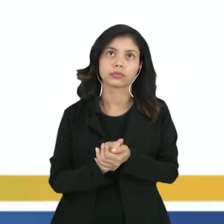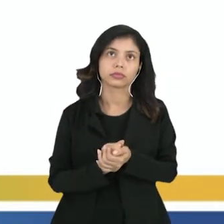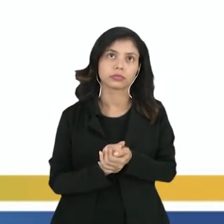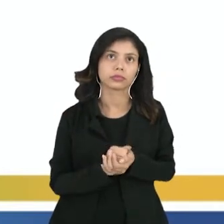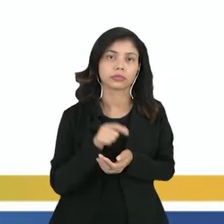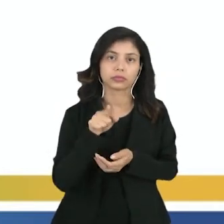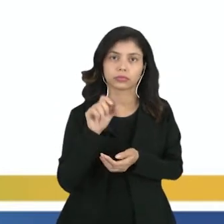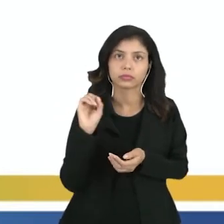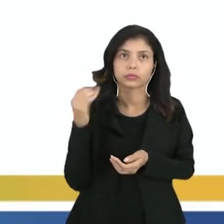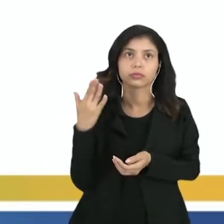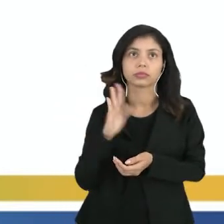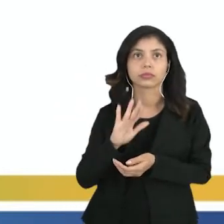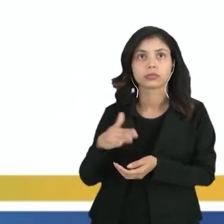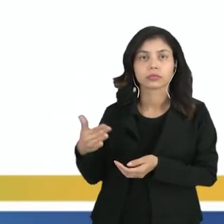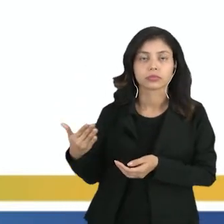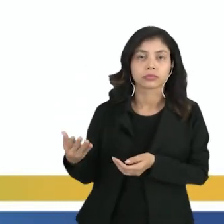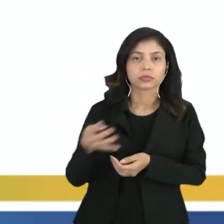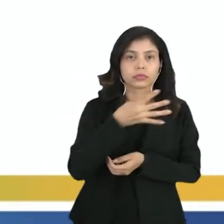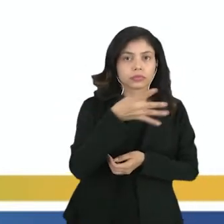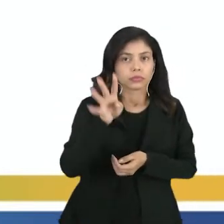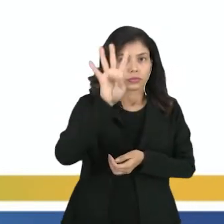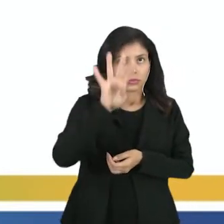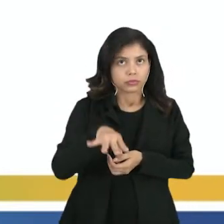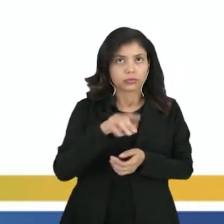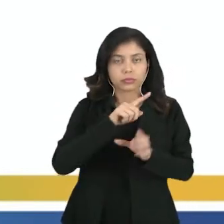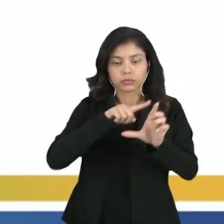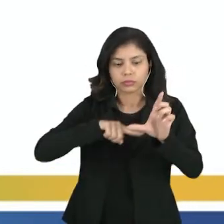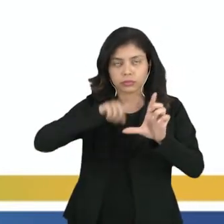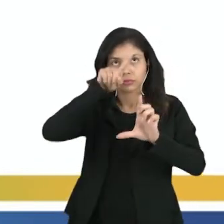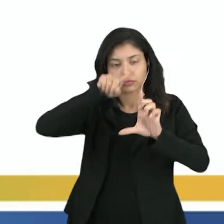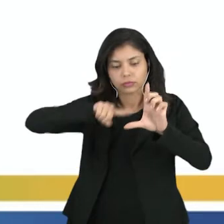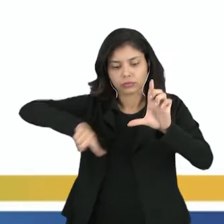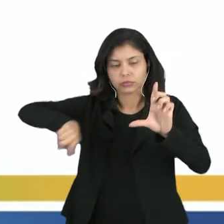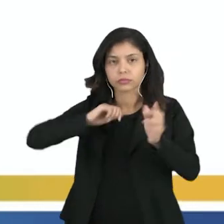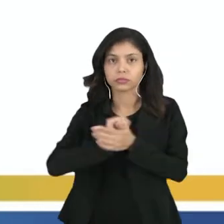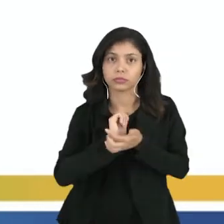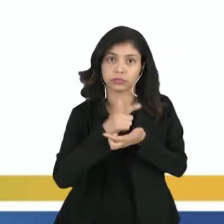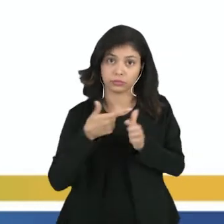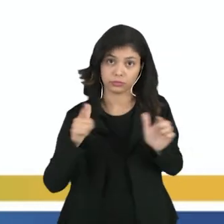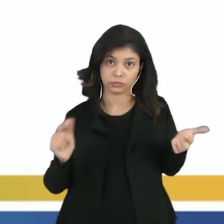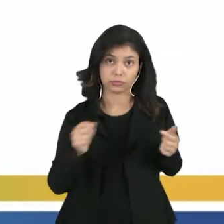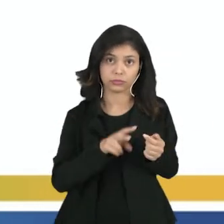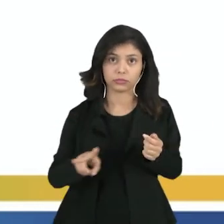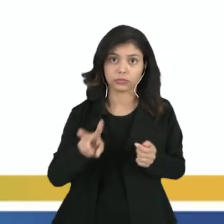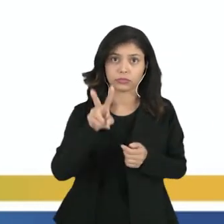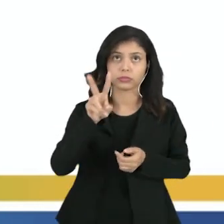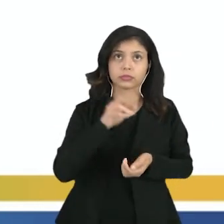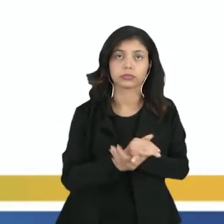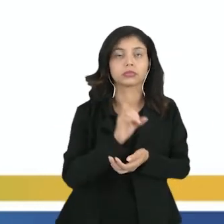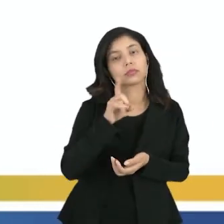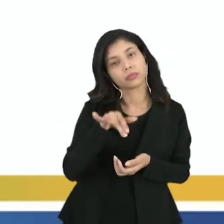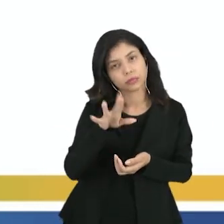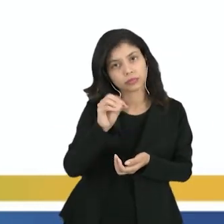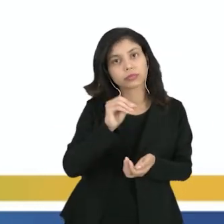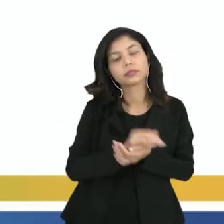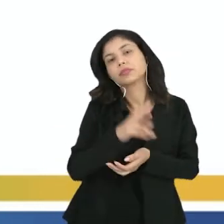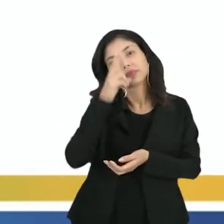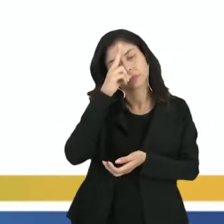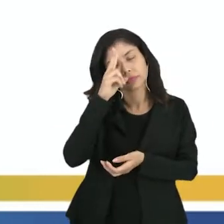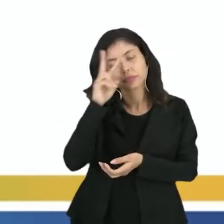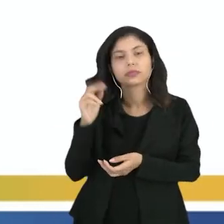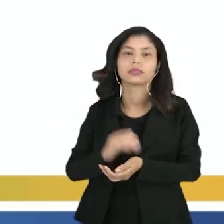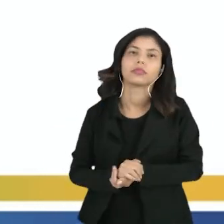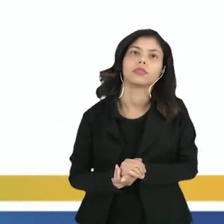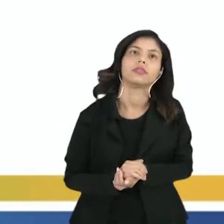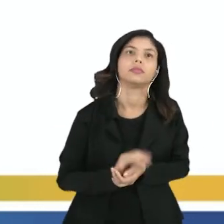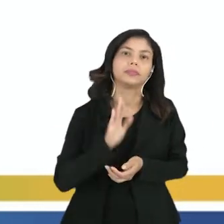caso, quando construímos um gráfico de uma função decrescente, quando aumentamos os valores no domínio, isso aí estamos relembrando, né, recordando,